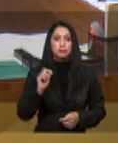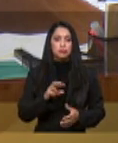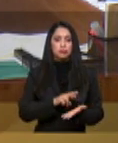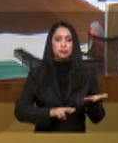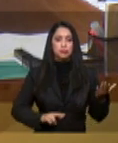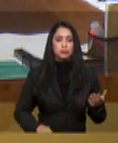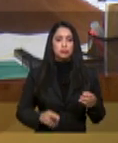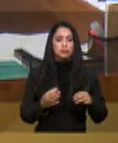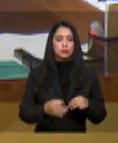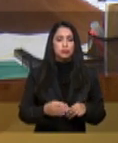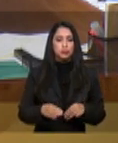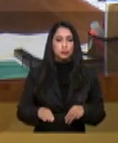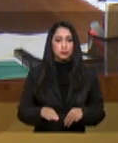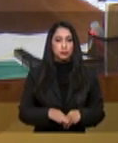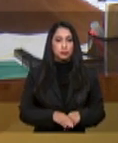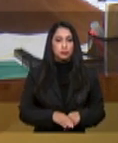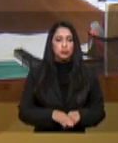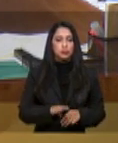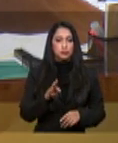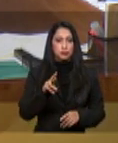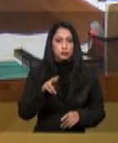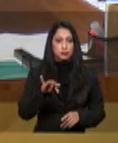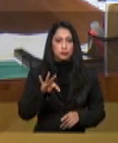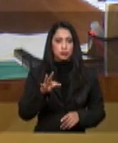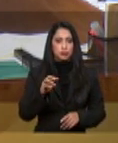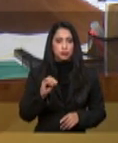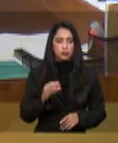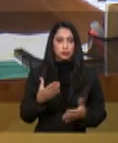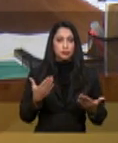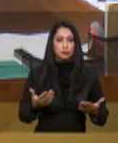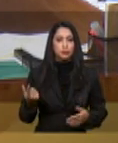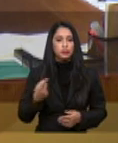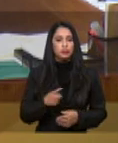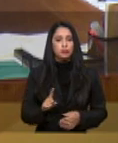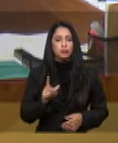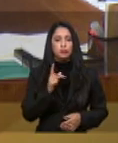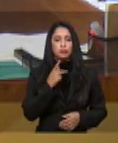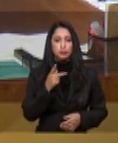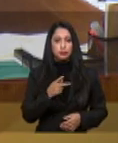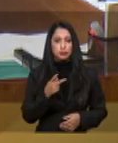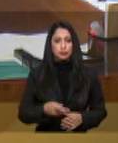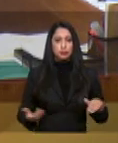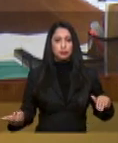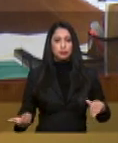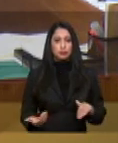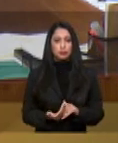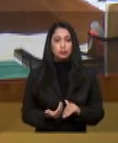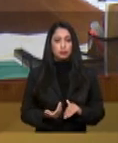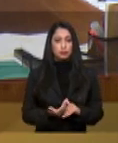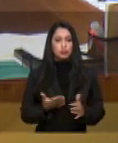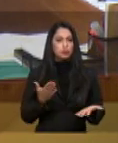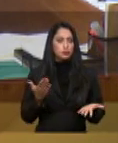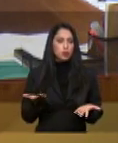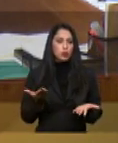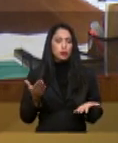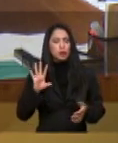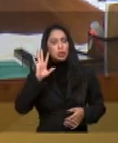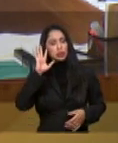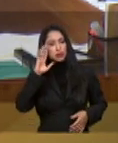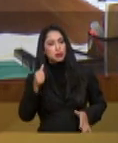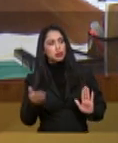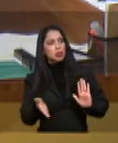relator ministro Aires Brito, quem dá a última palavra é o Congresso Nacional, seja para dizer quando uma